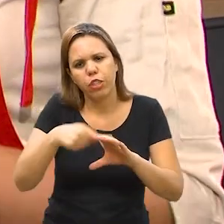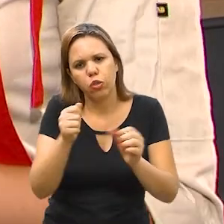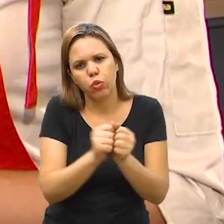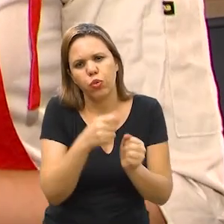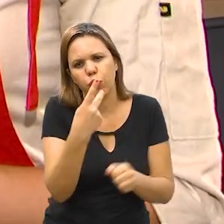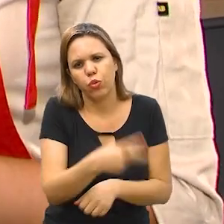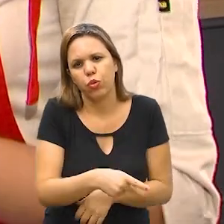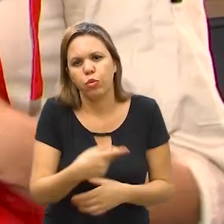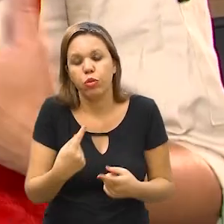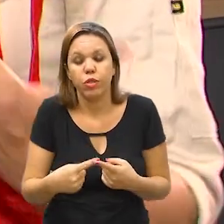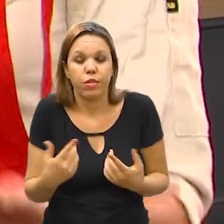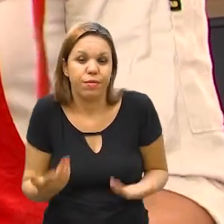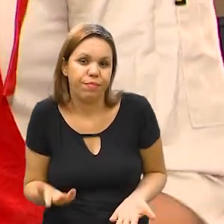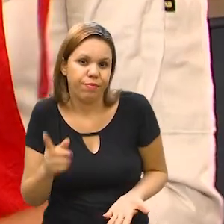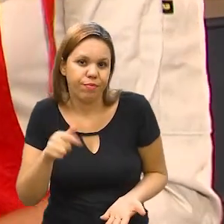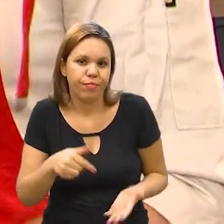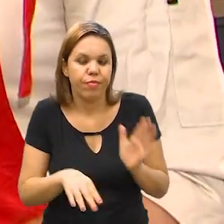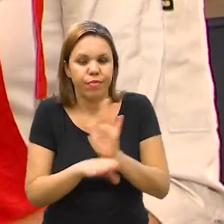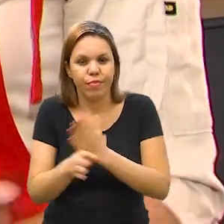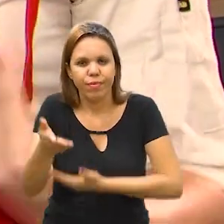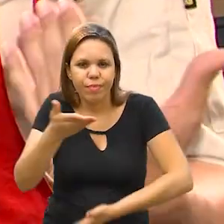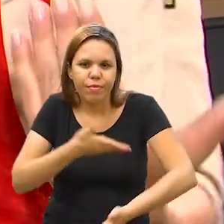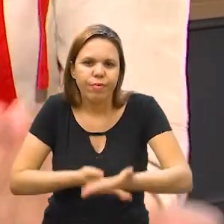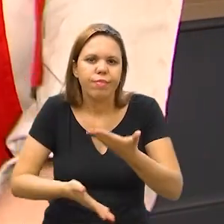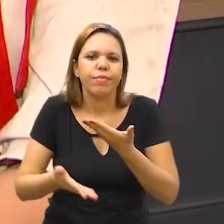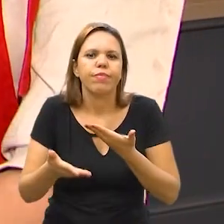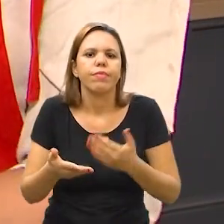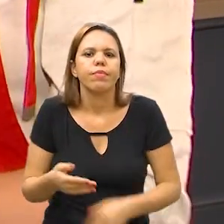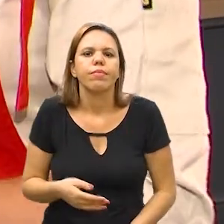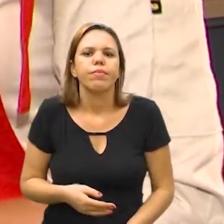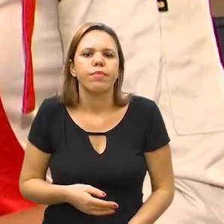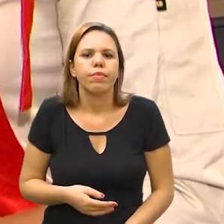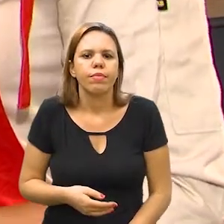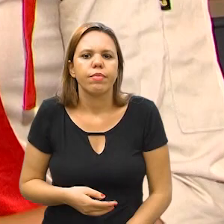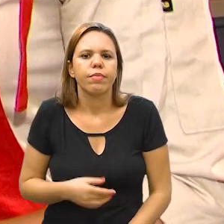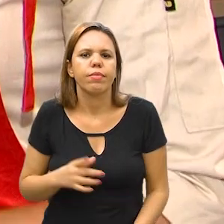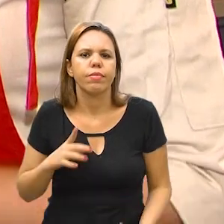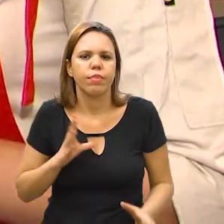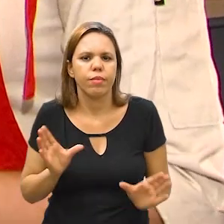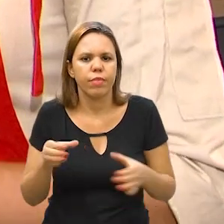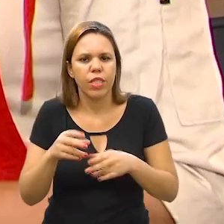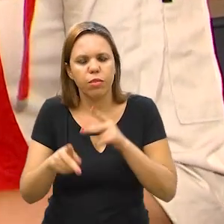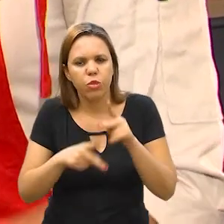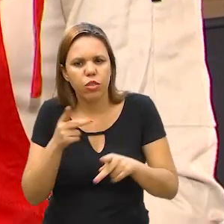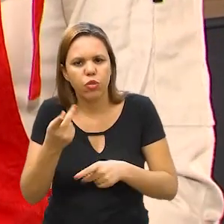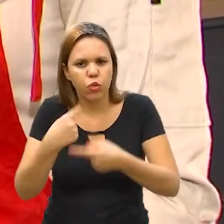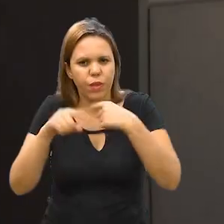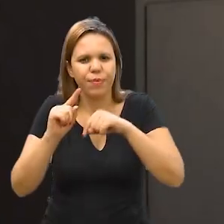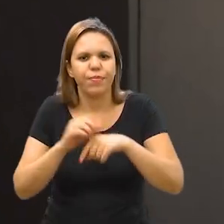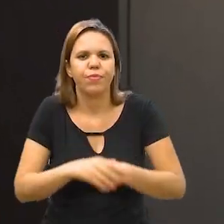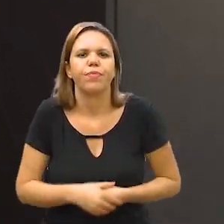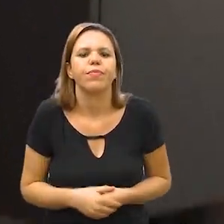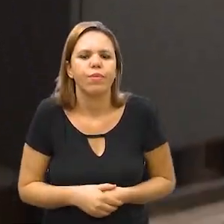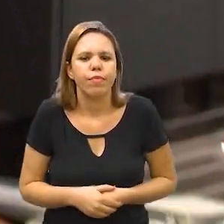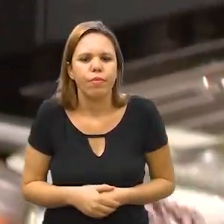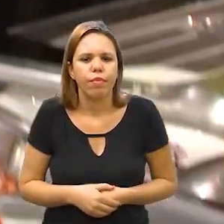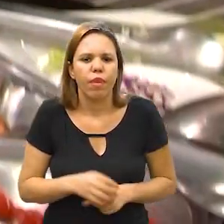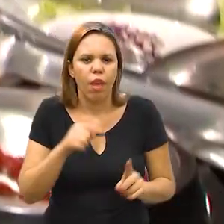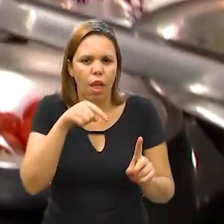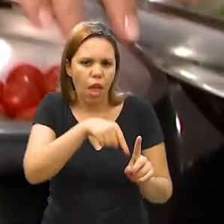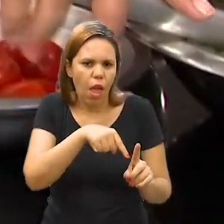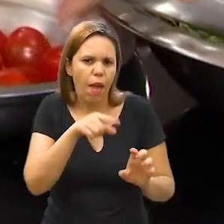ele, porque é um ajudando o outro, a gente forma uma cadeia de sucesso. Ela, que